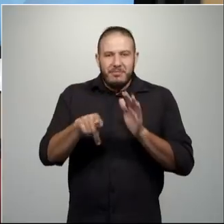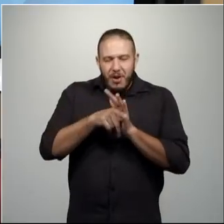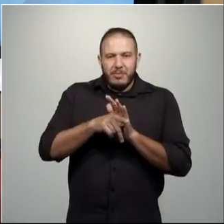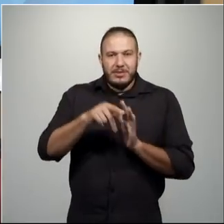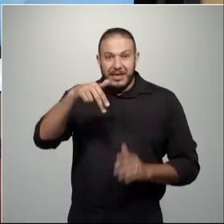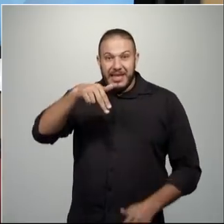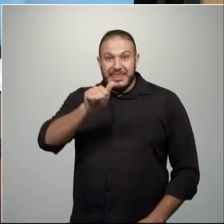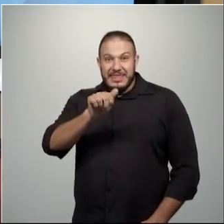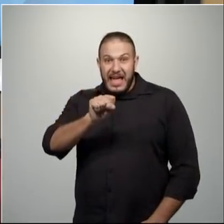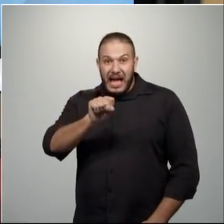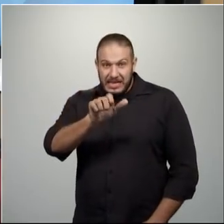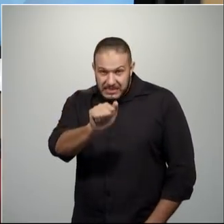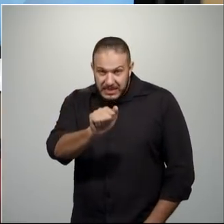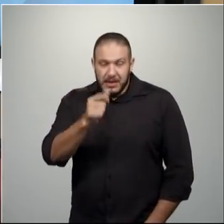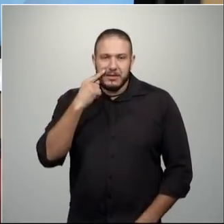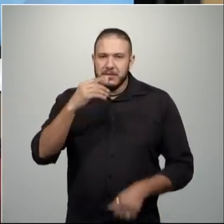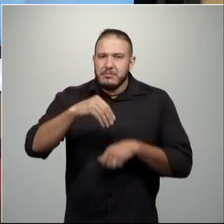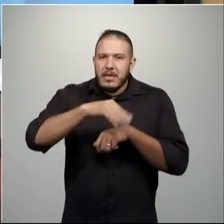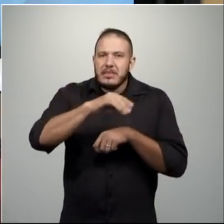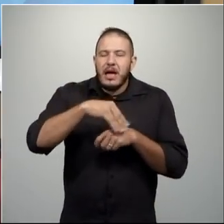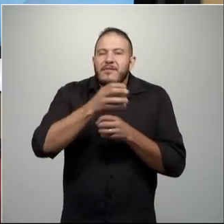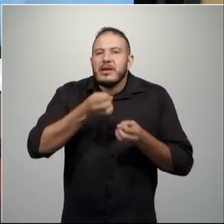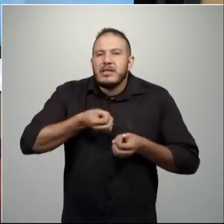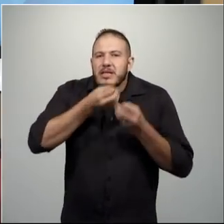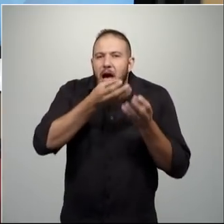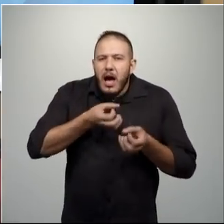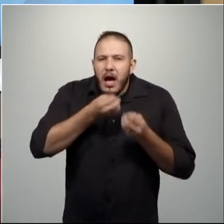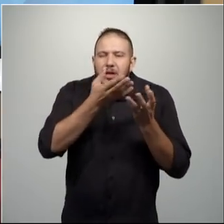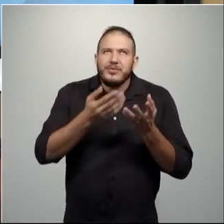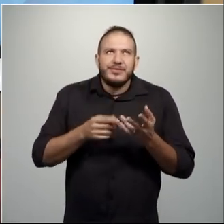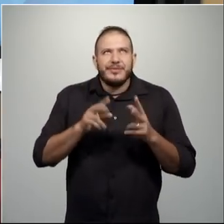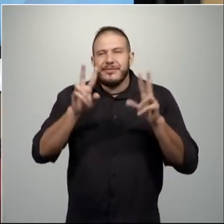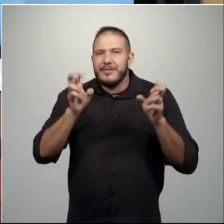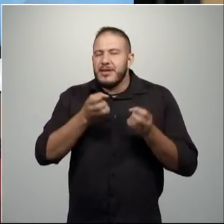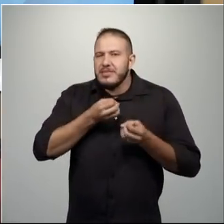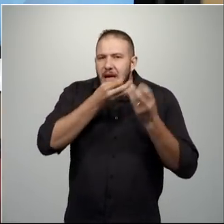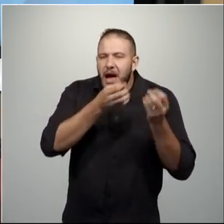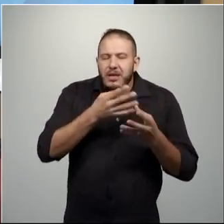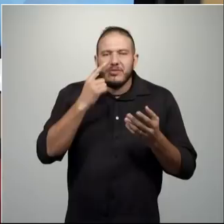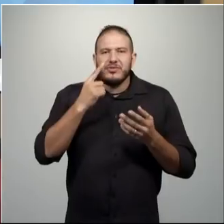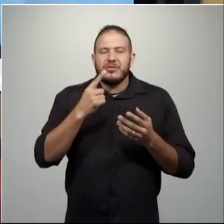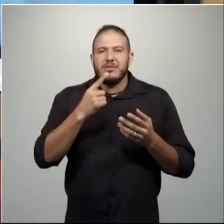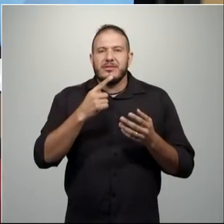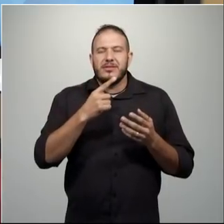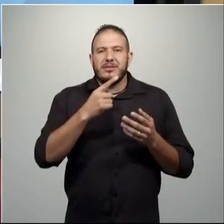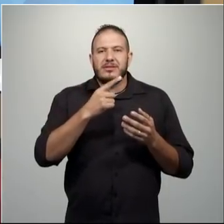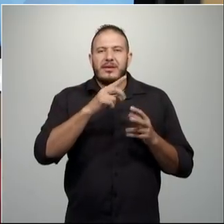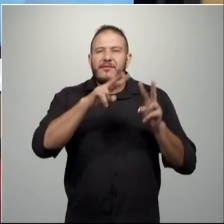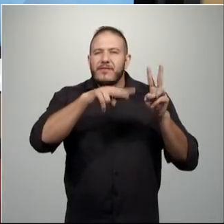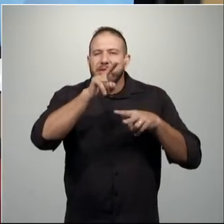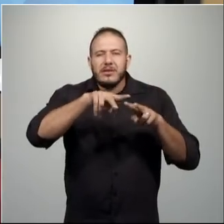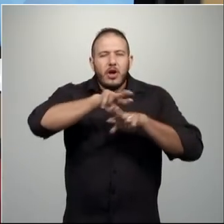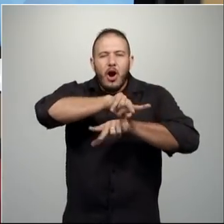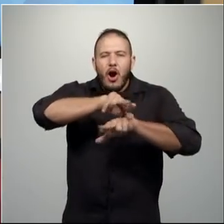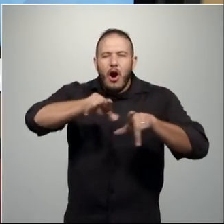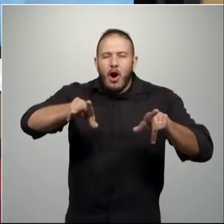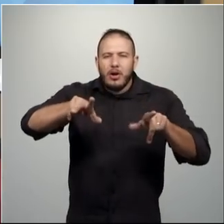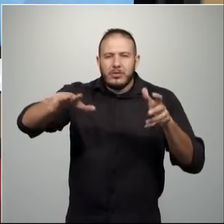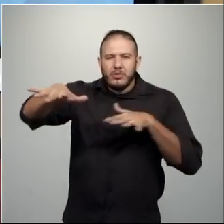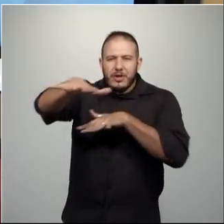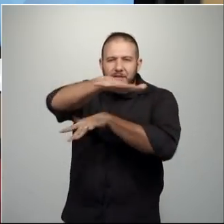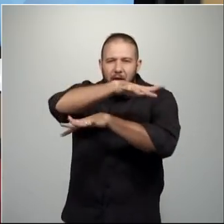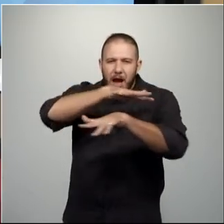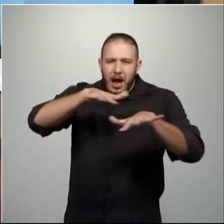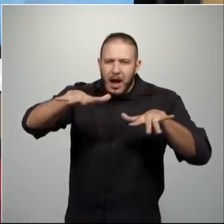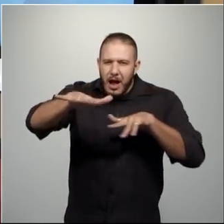que eles mandavam dados para o cuidado de leituras diversas do universo para